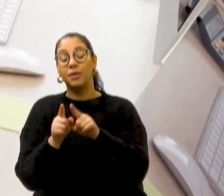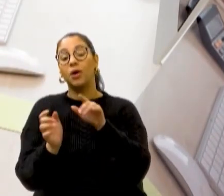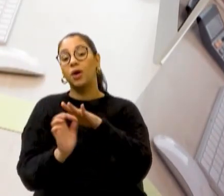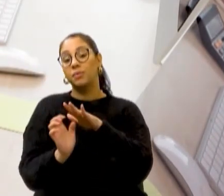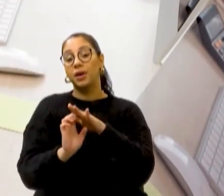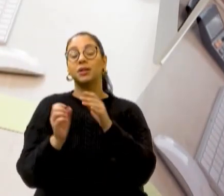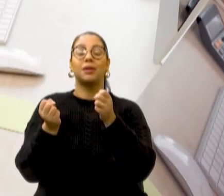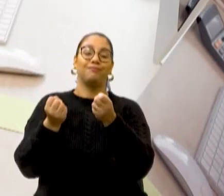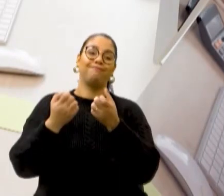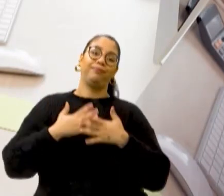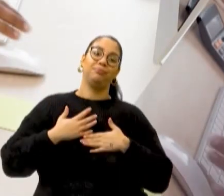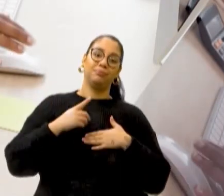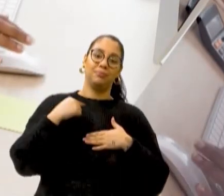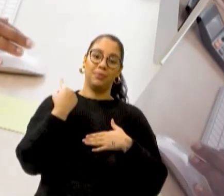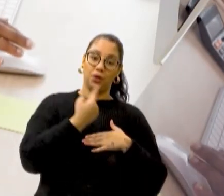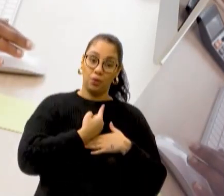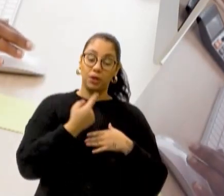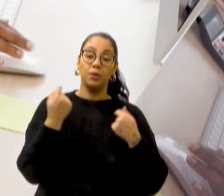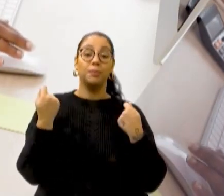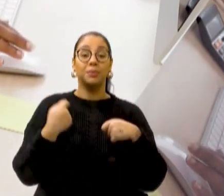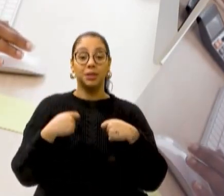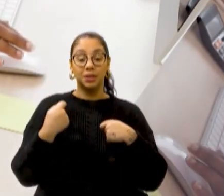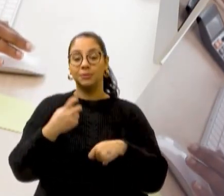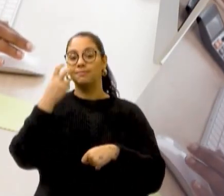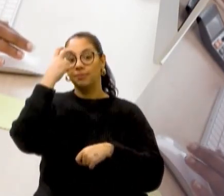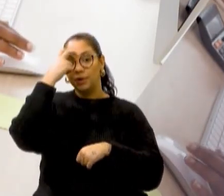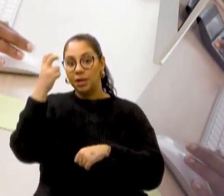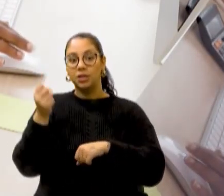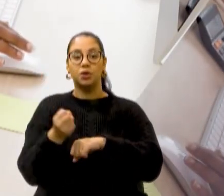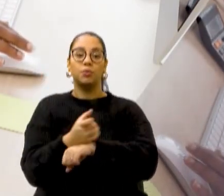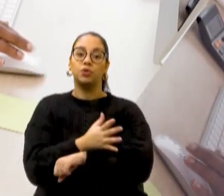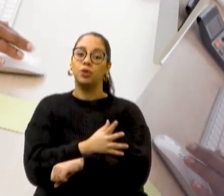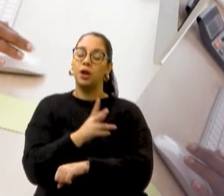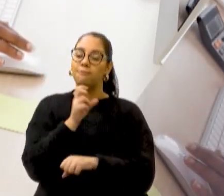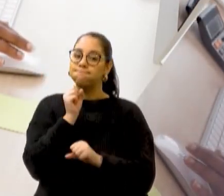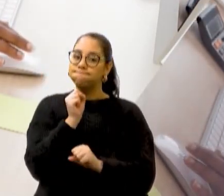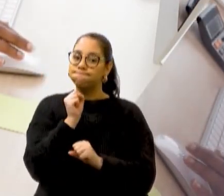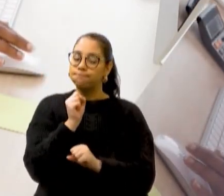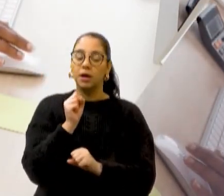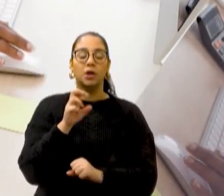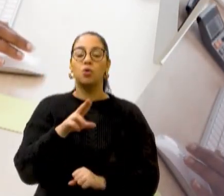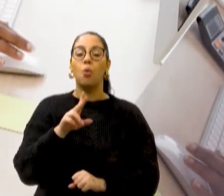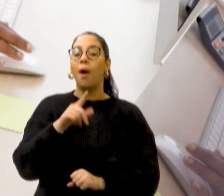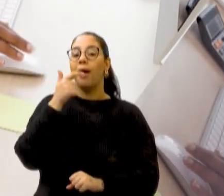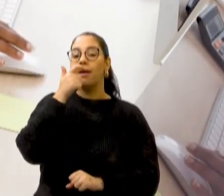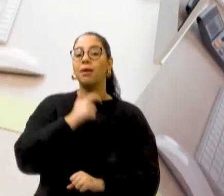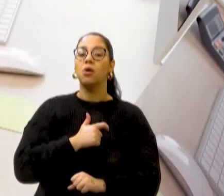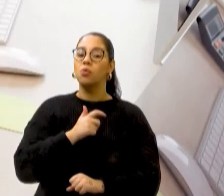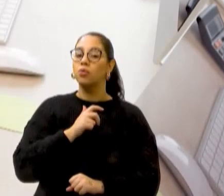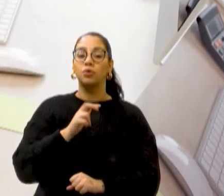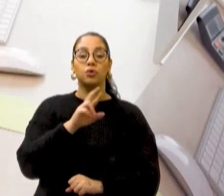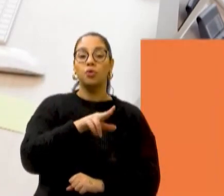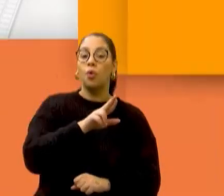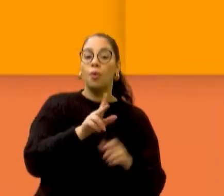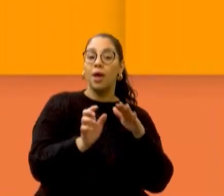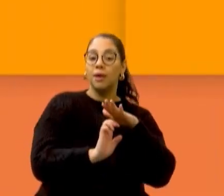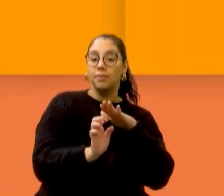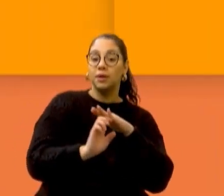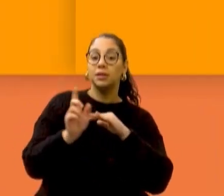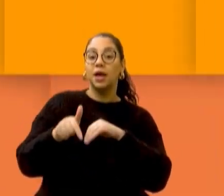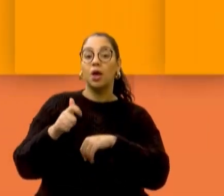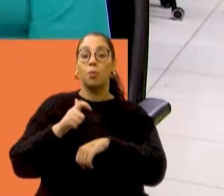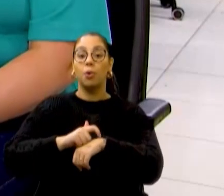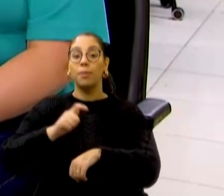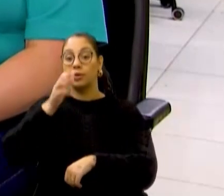situação e isso transparece pra gente então nós temos que ter uma inteligência emocional forte para saber que não sou eu né não é